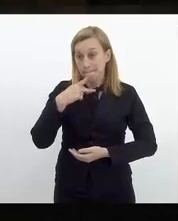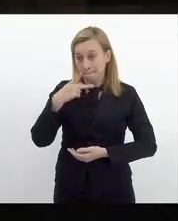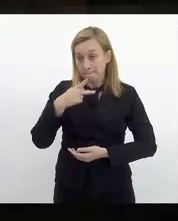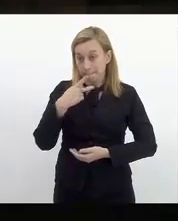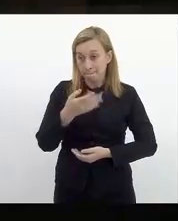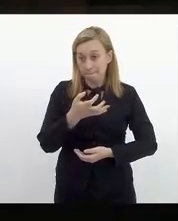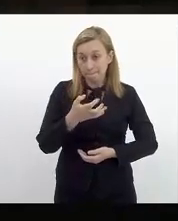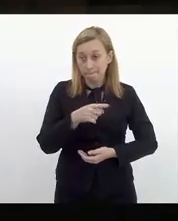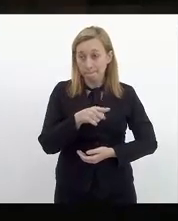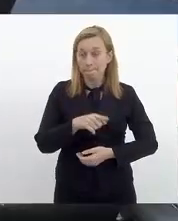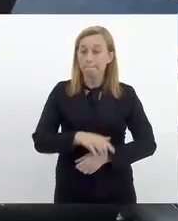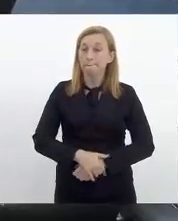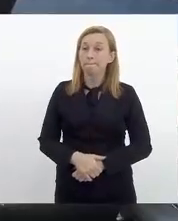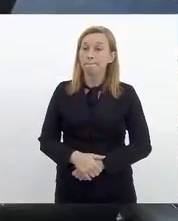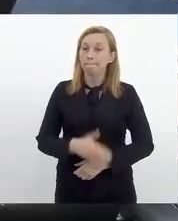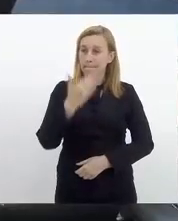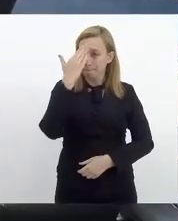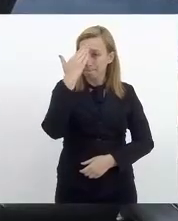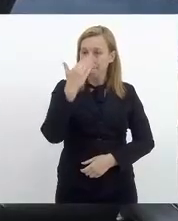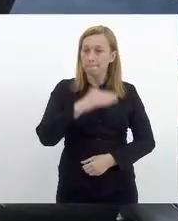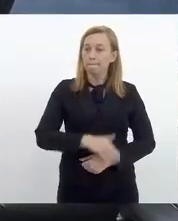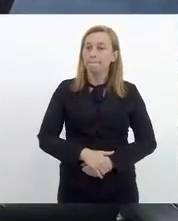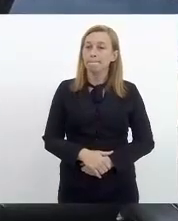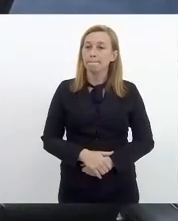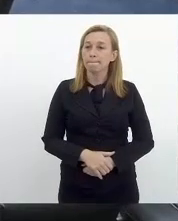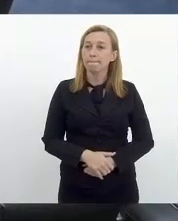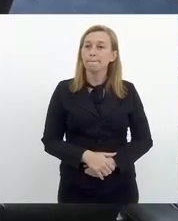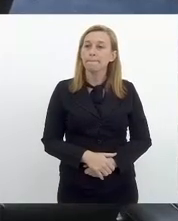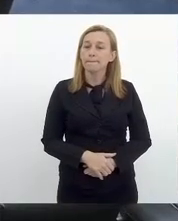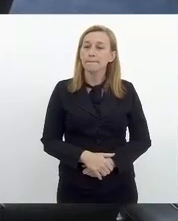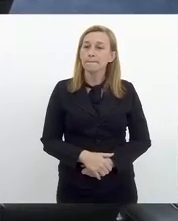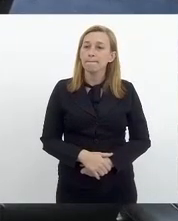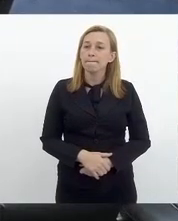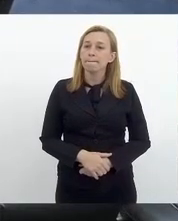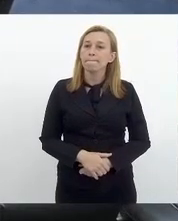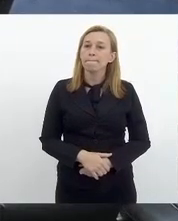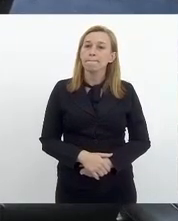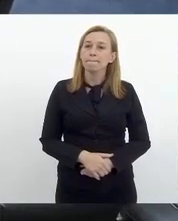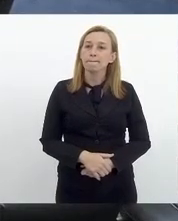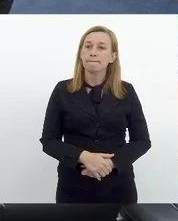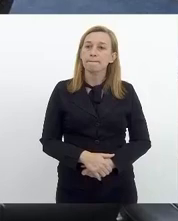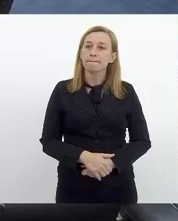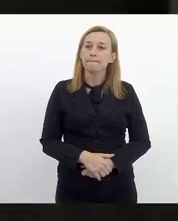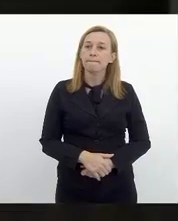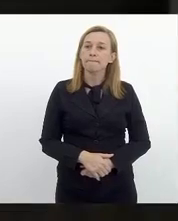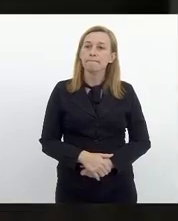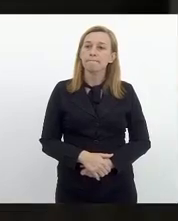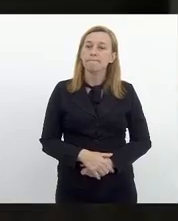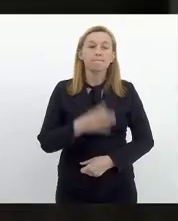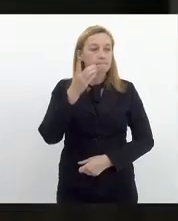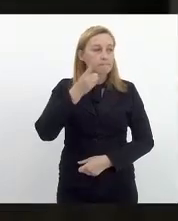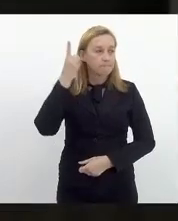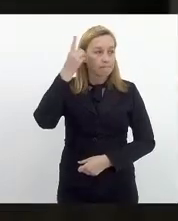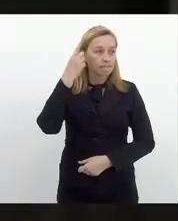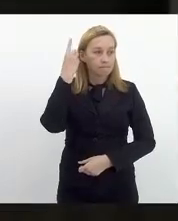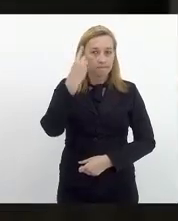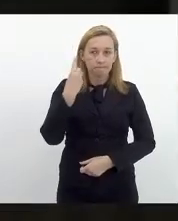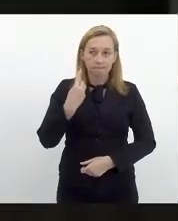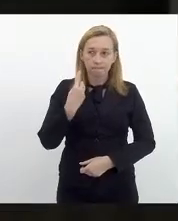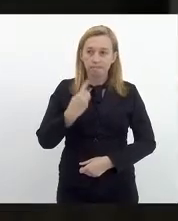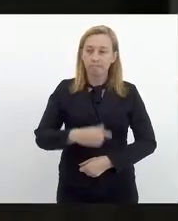que eu queria fazer aqui obrigado o passo a palavra para Nobre deputada Dani